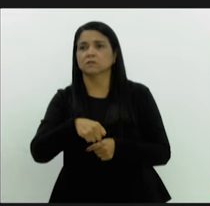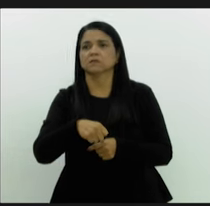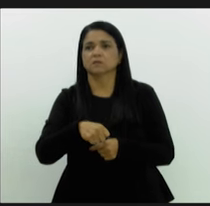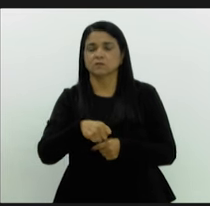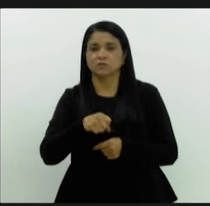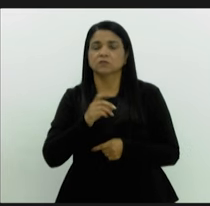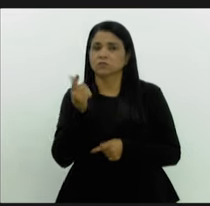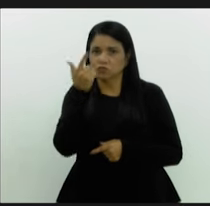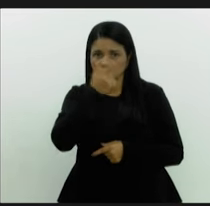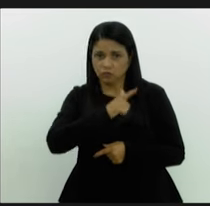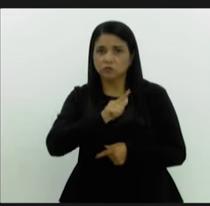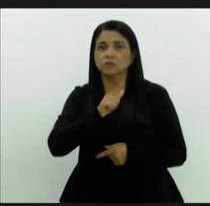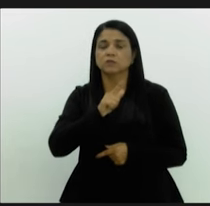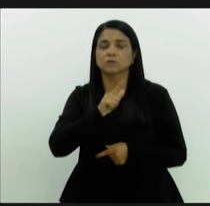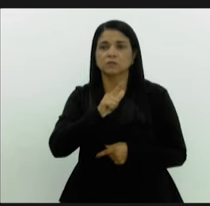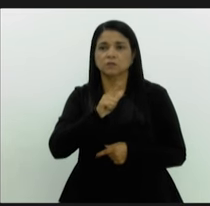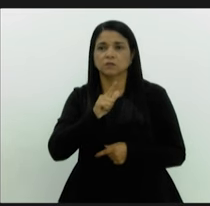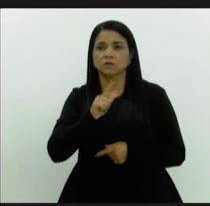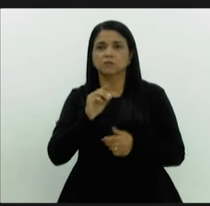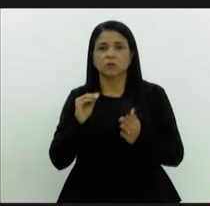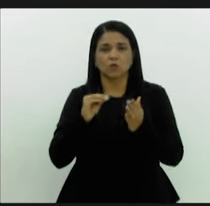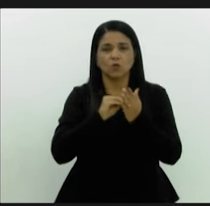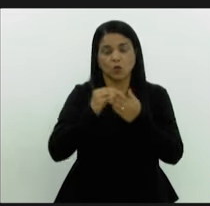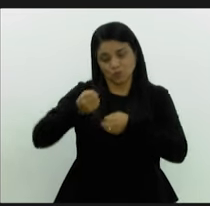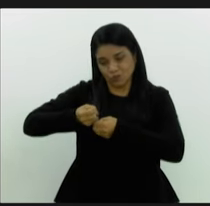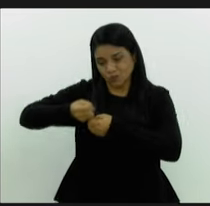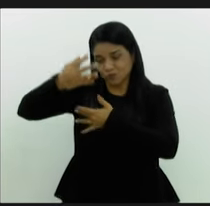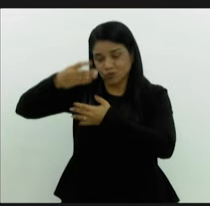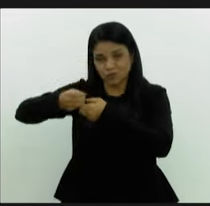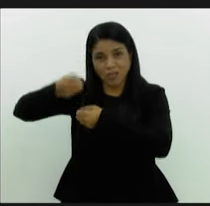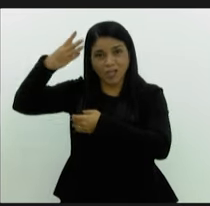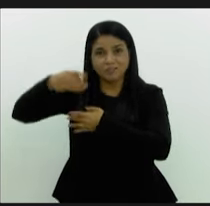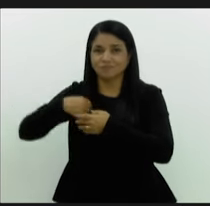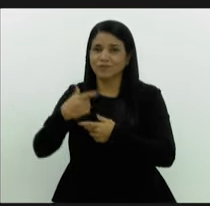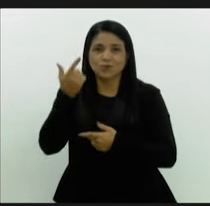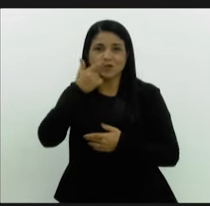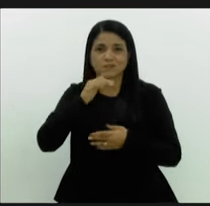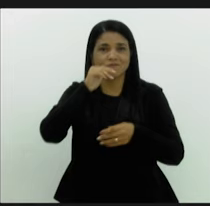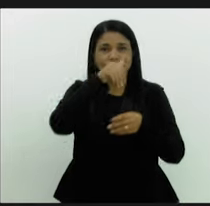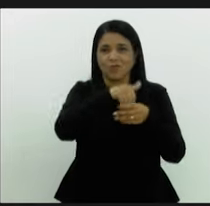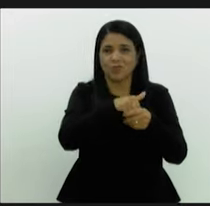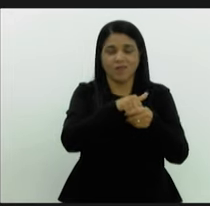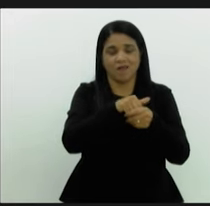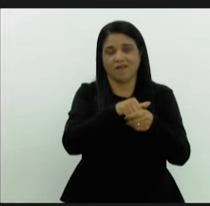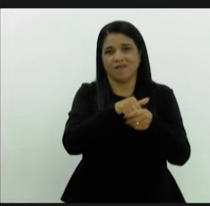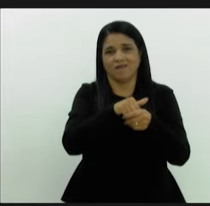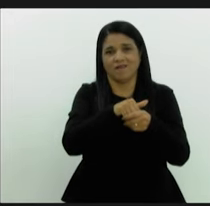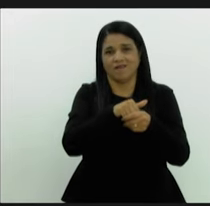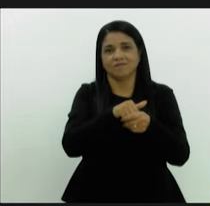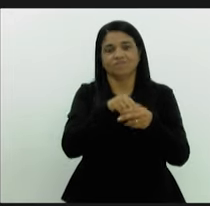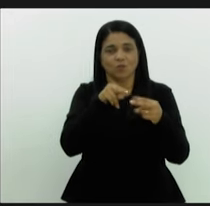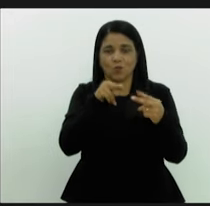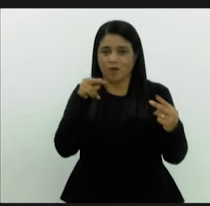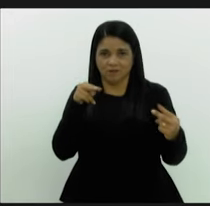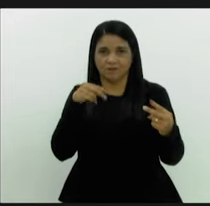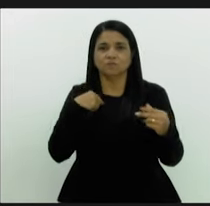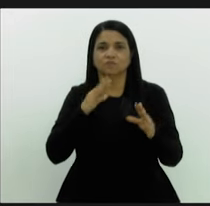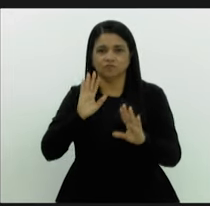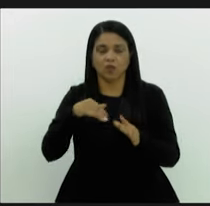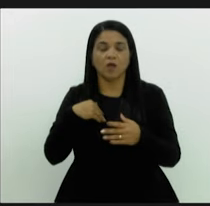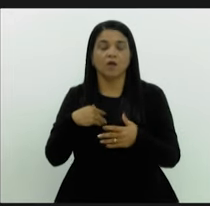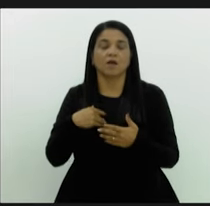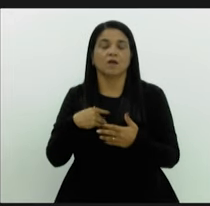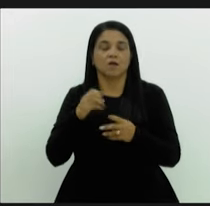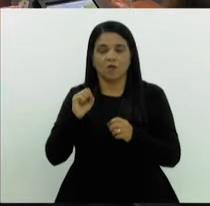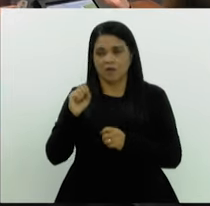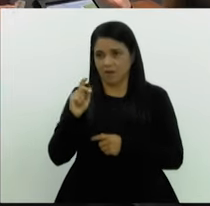Eu já votei sim. Já coloquei no chat, mas eu não estou conseguindo votar no online, presidente. Não está aparecendo, já tá no chat. Tá. Voto sim. Está ok. Já está no chat. Mais